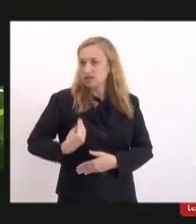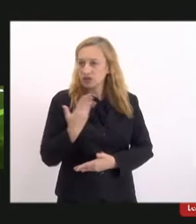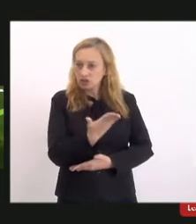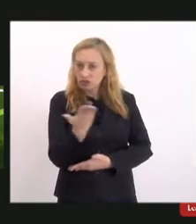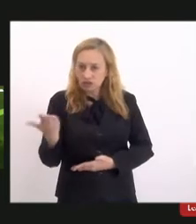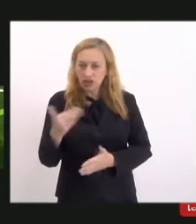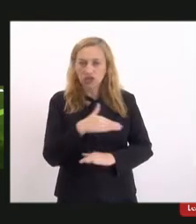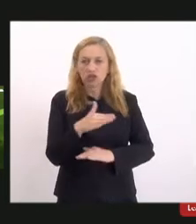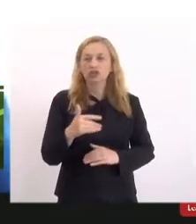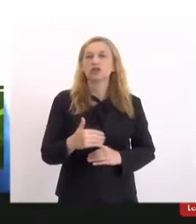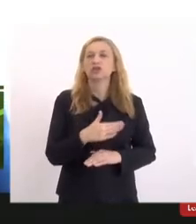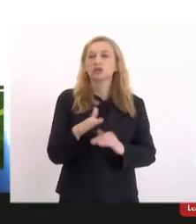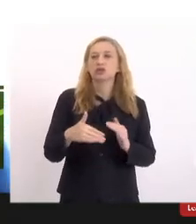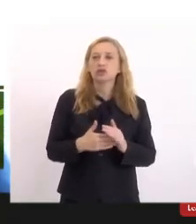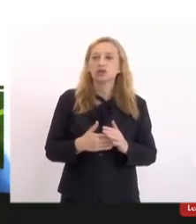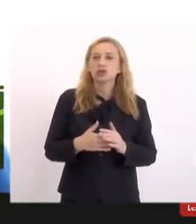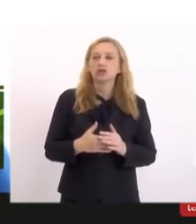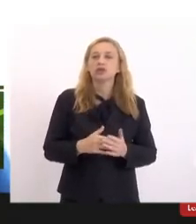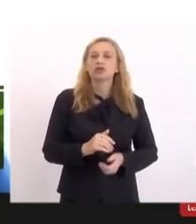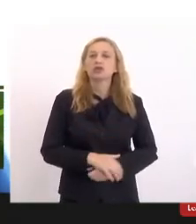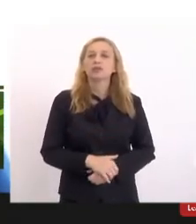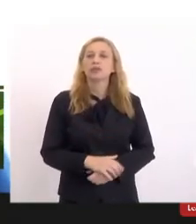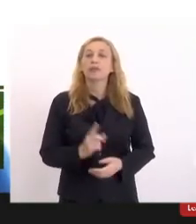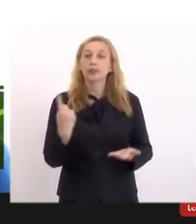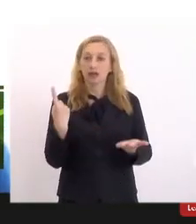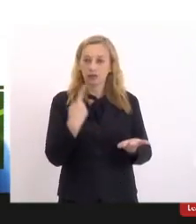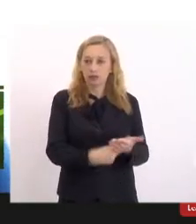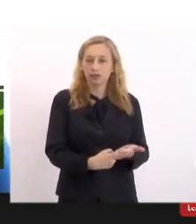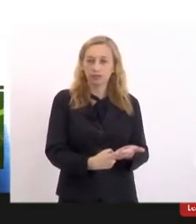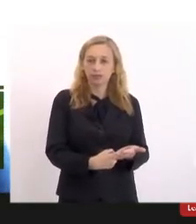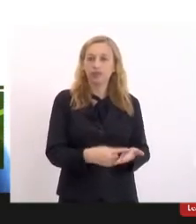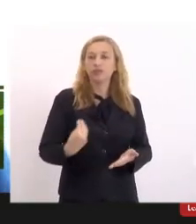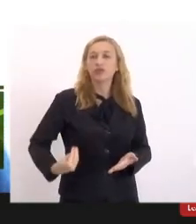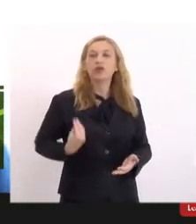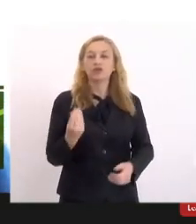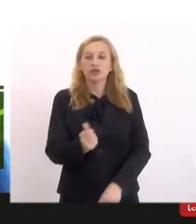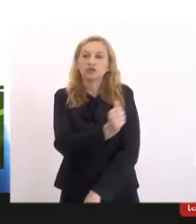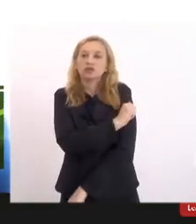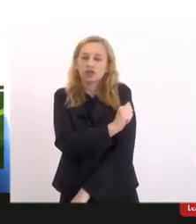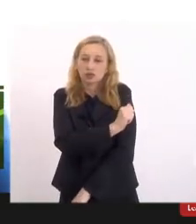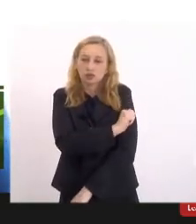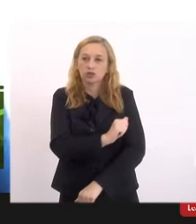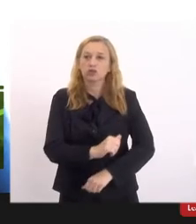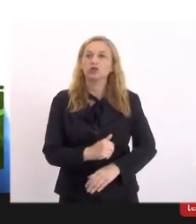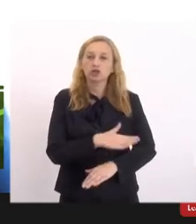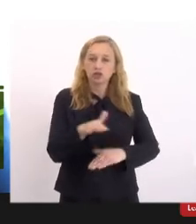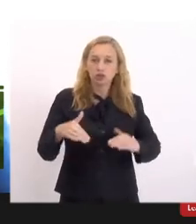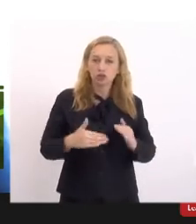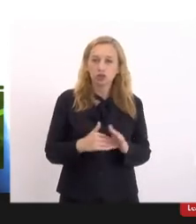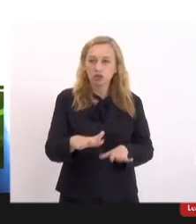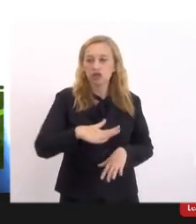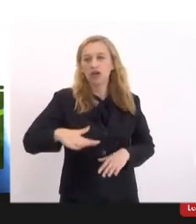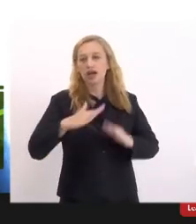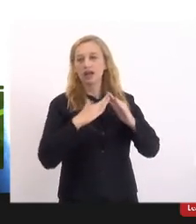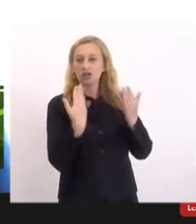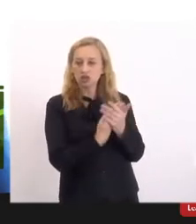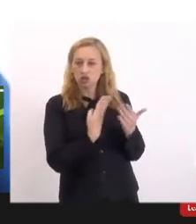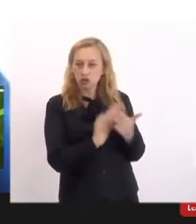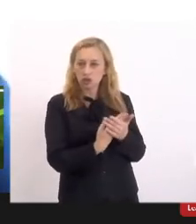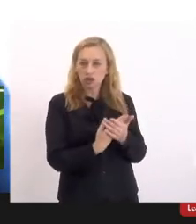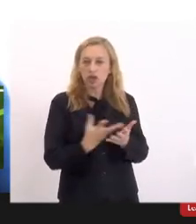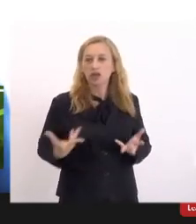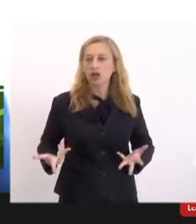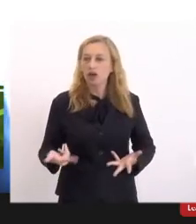vocês e reitero esse nosso compromisso com a vida de todos que frequentam a comunidade escolar, com a educação pública de